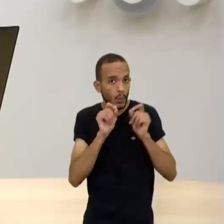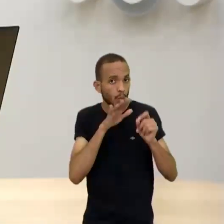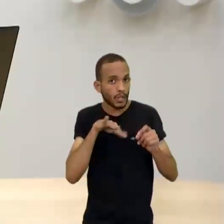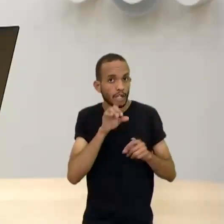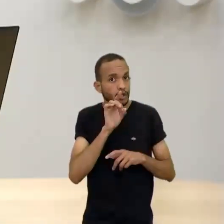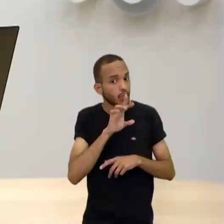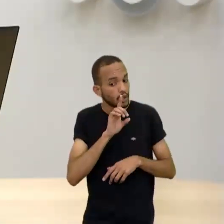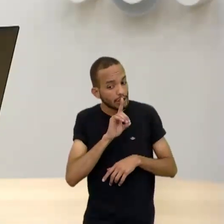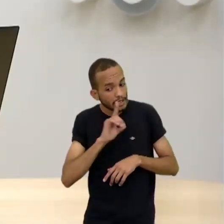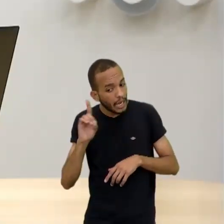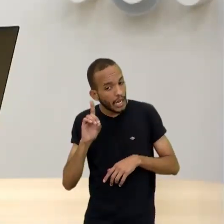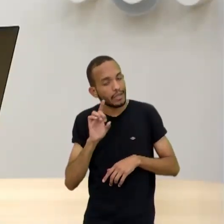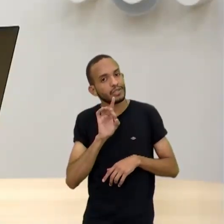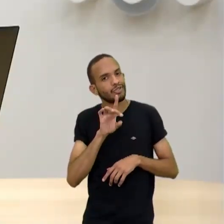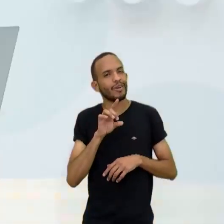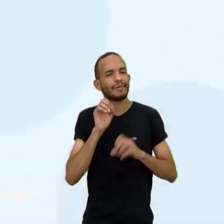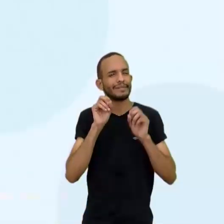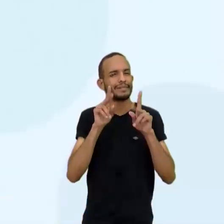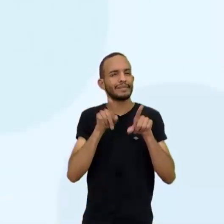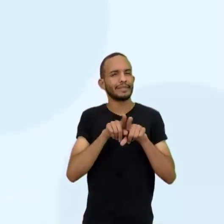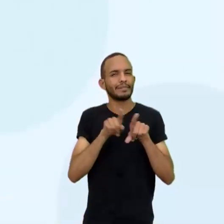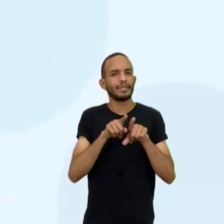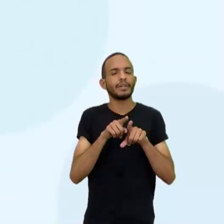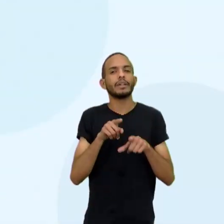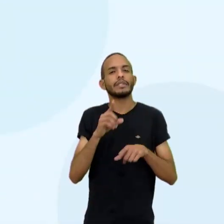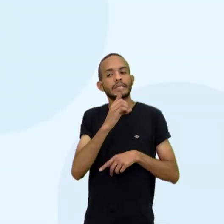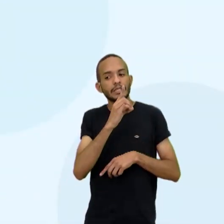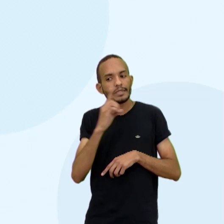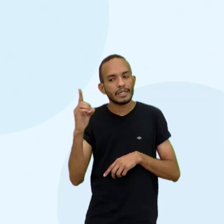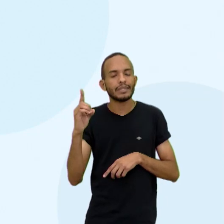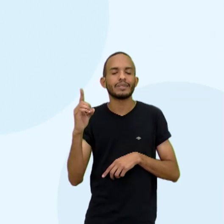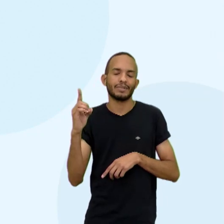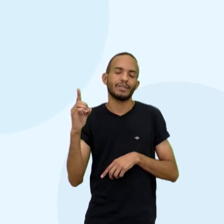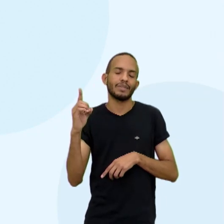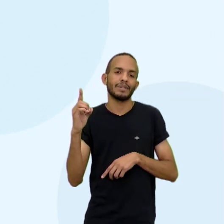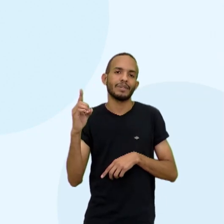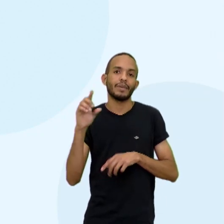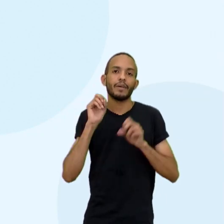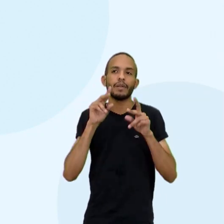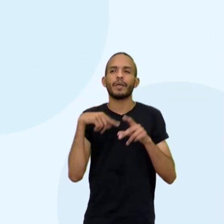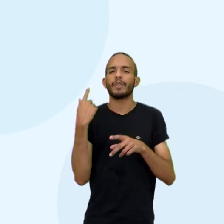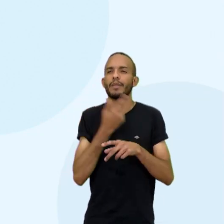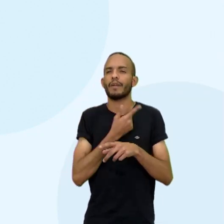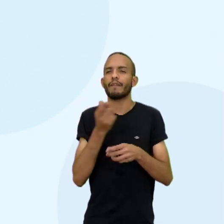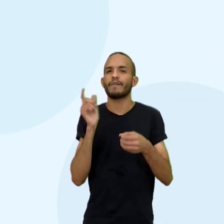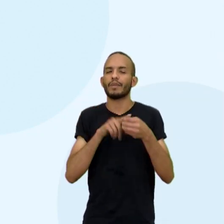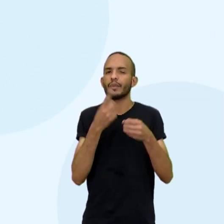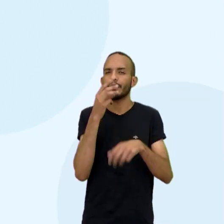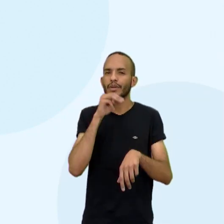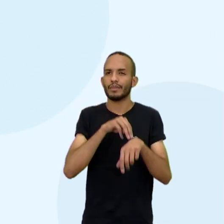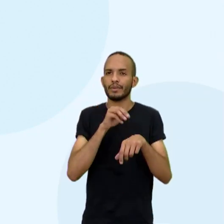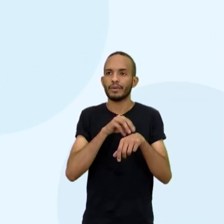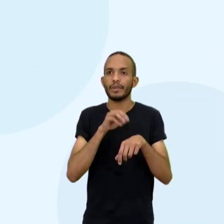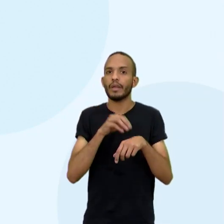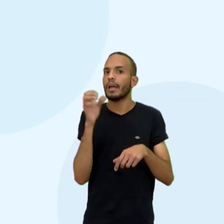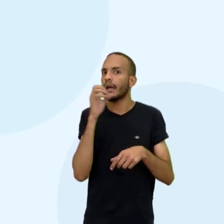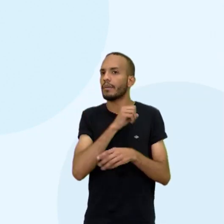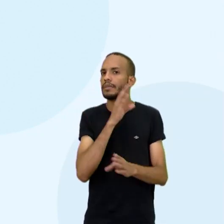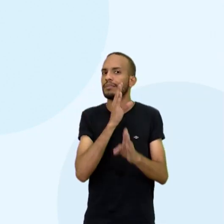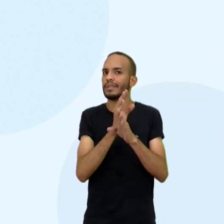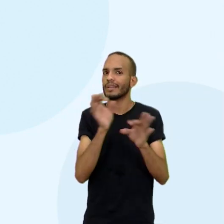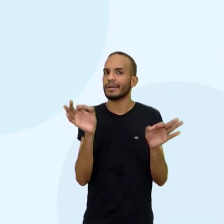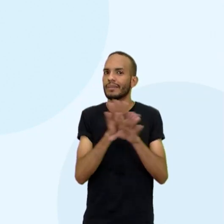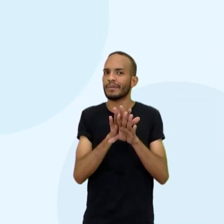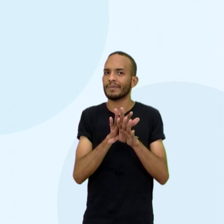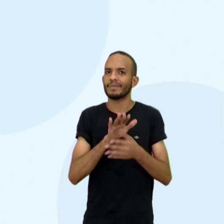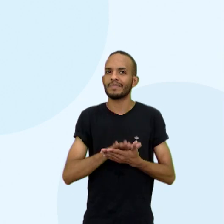lado direito. Muito bem. É isso, do lado direito da sua telinha. A gente volta em 1 minuto para corrigir e terminar nossa aula.